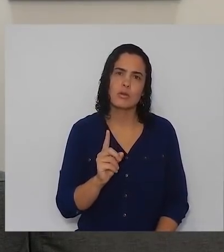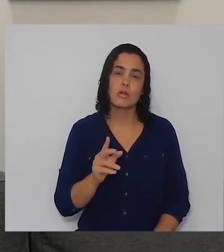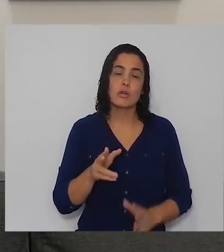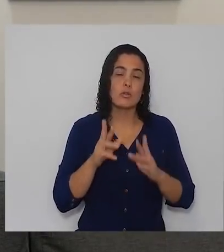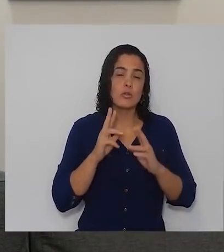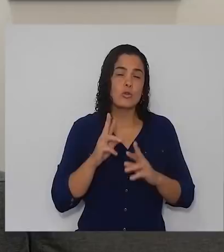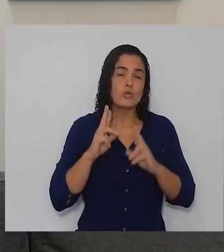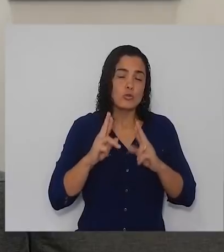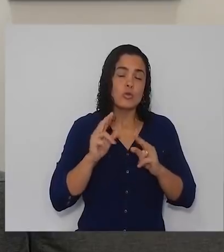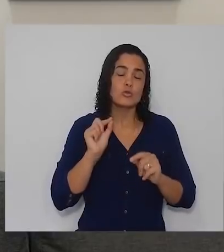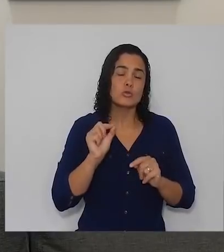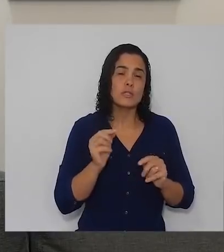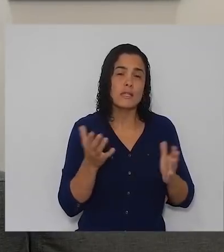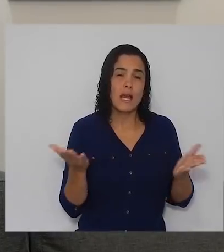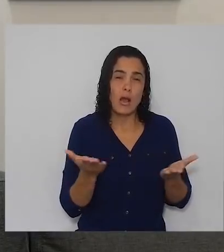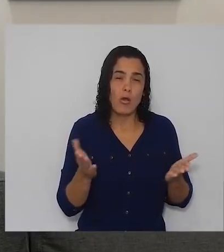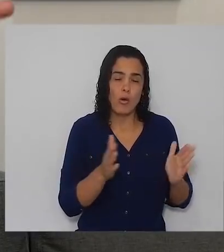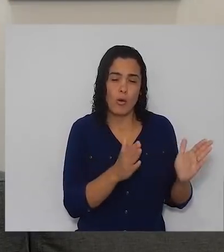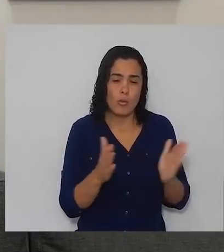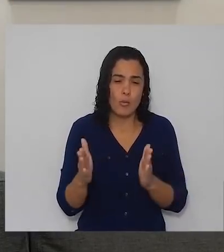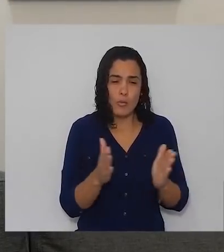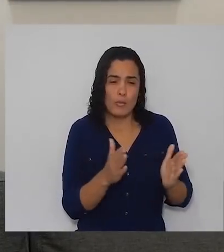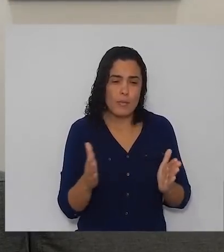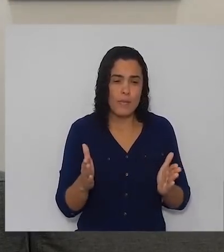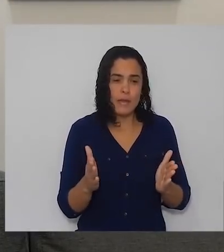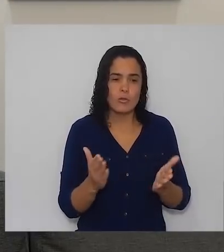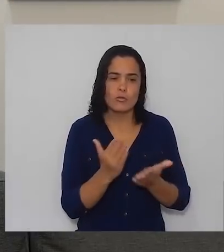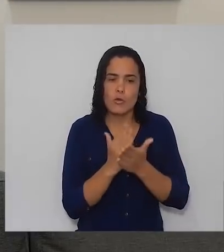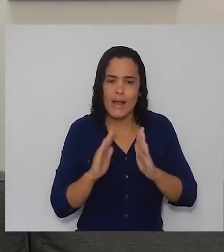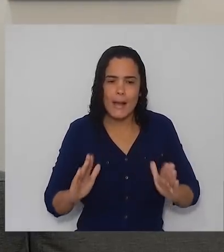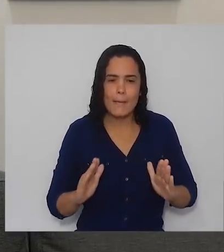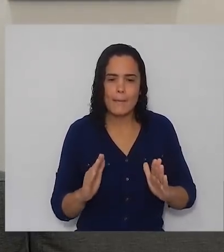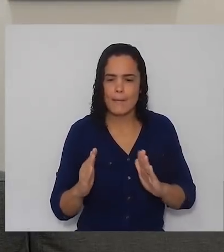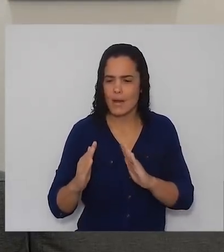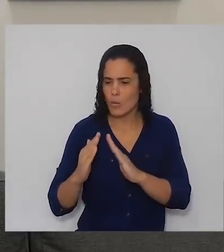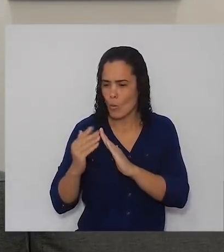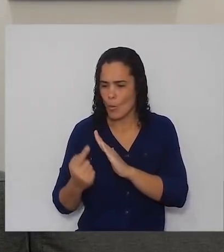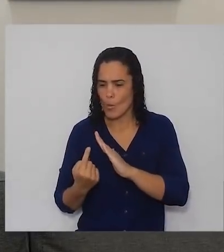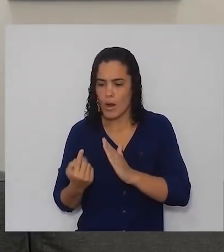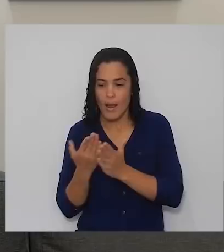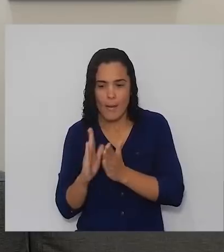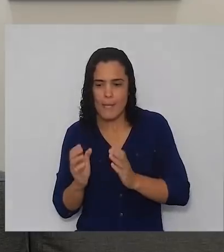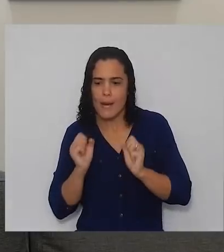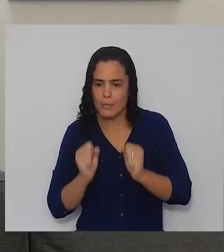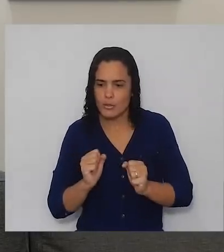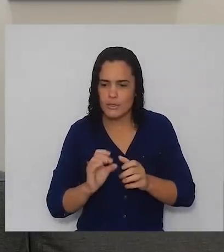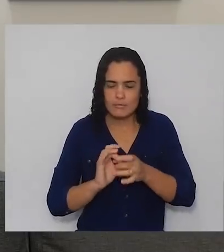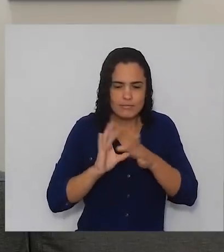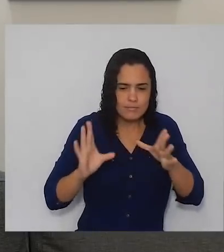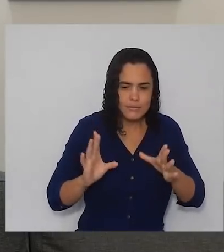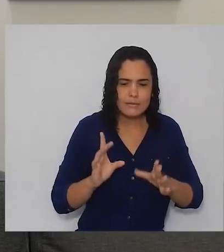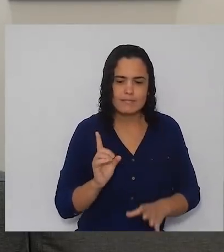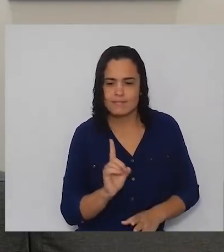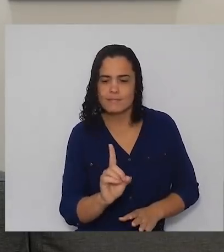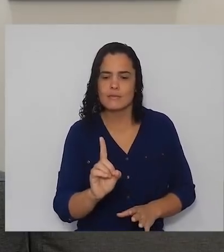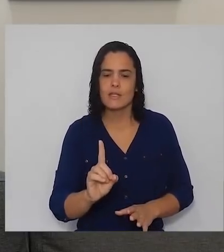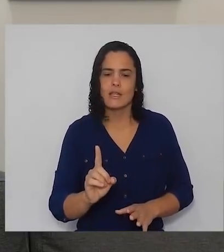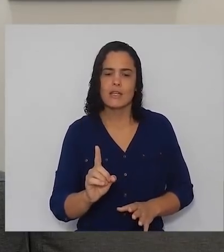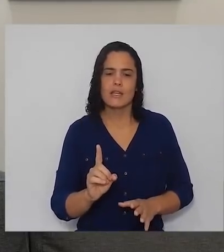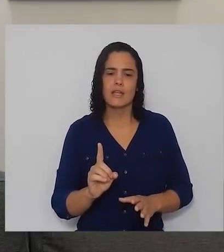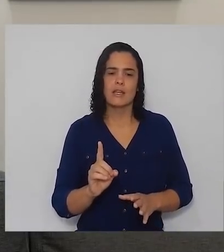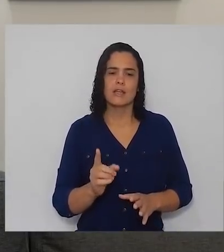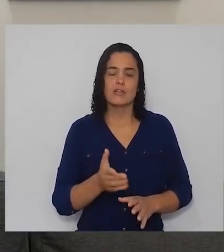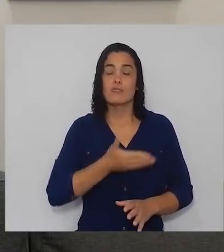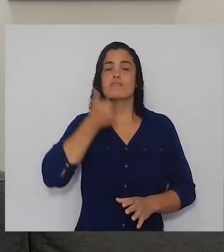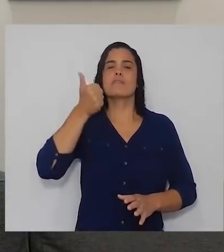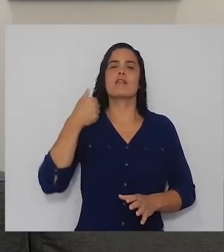ir e vir por recomendações médicas e orientações das autoridades, que a gente saia deste tempo melhor. Eu não quero ter uma visão